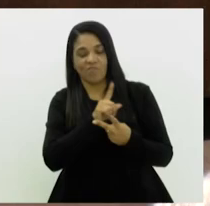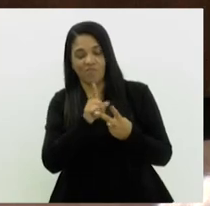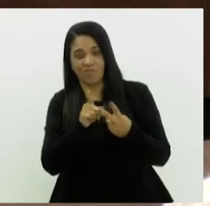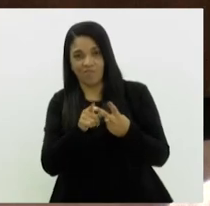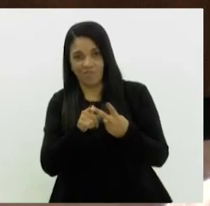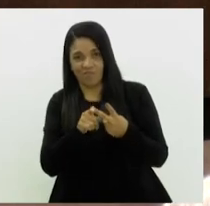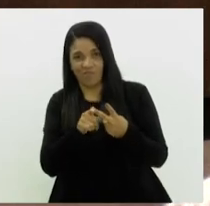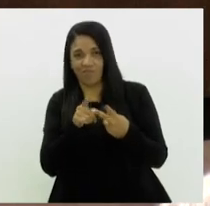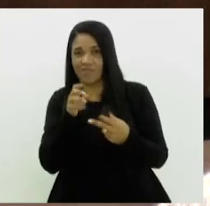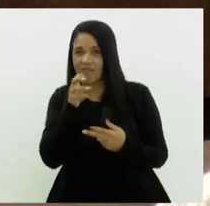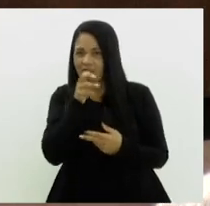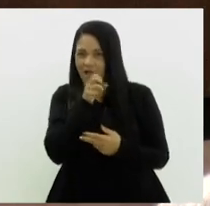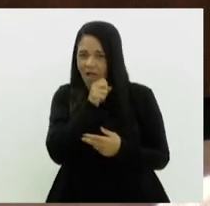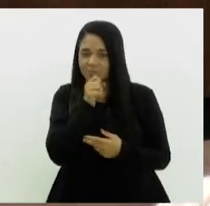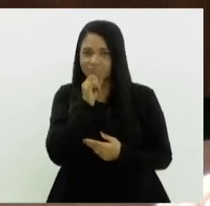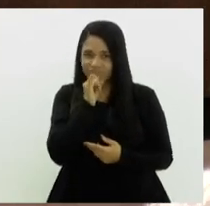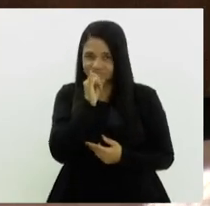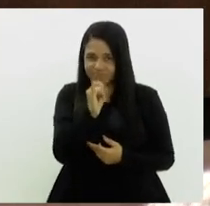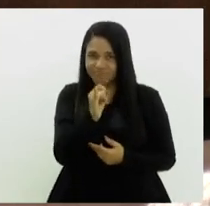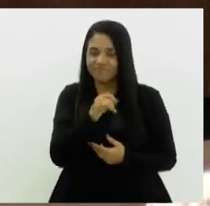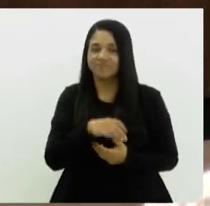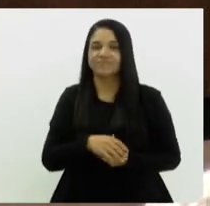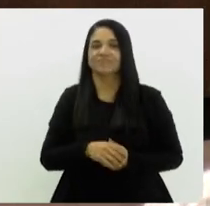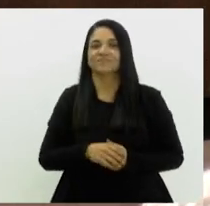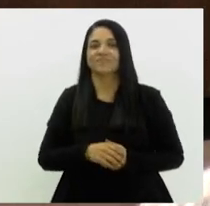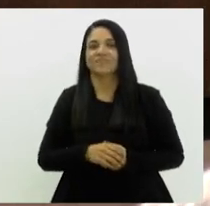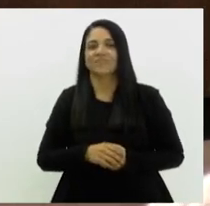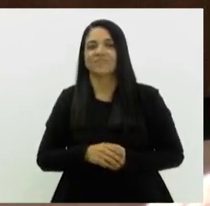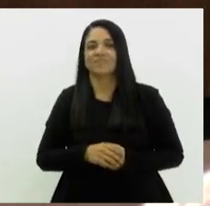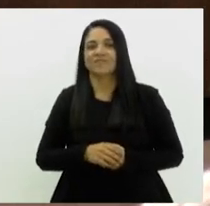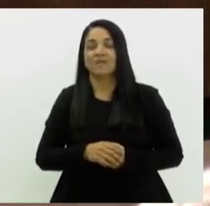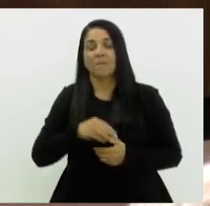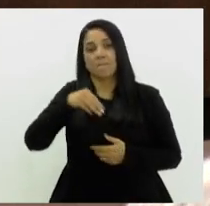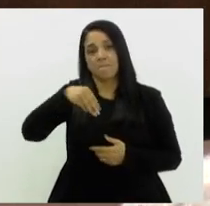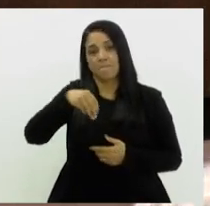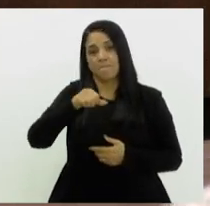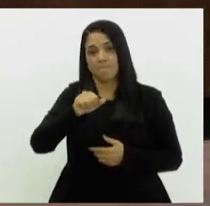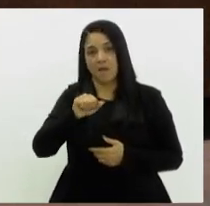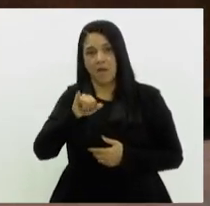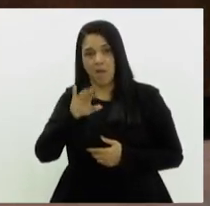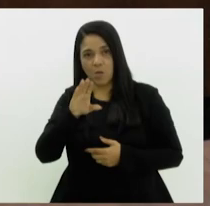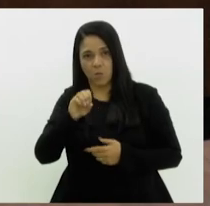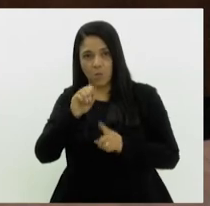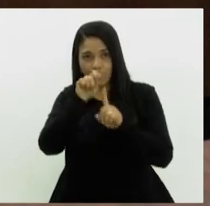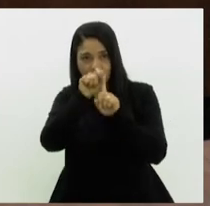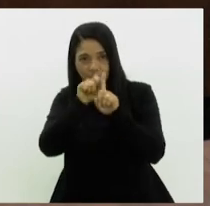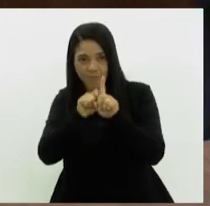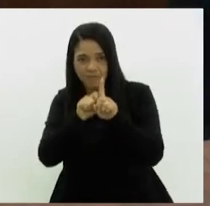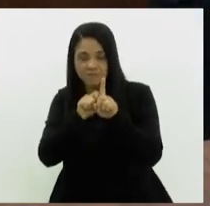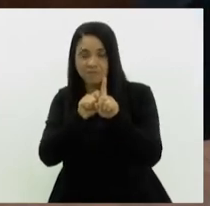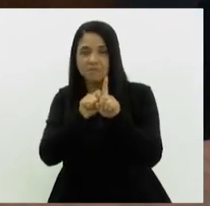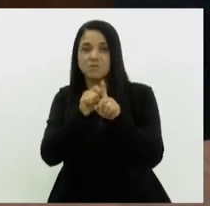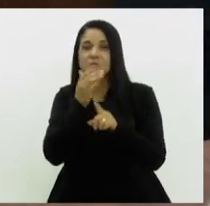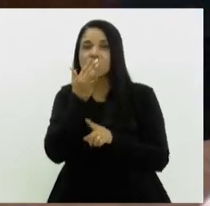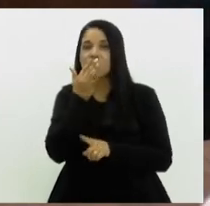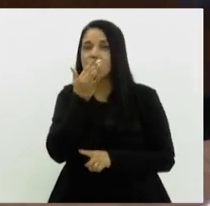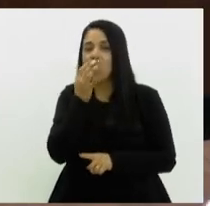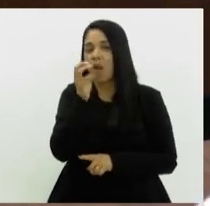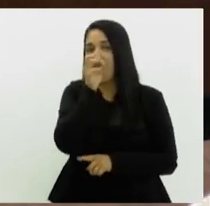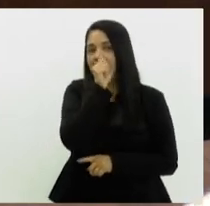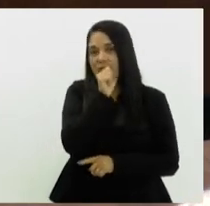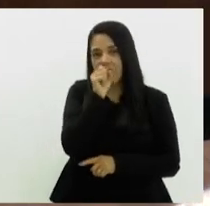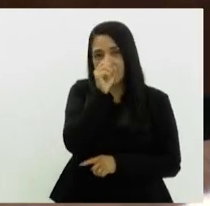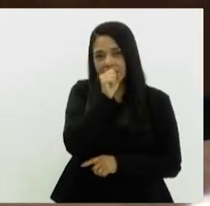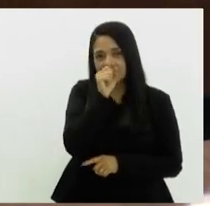pela ordem, muito rapidamente, que eu quero fazer, senhor presidente, que nós entramos no Maio Laranja. É um mês que a gente